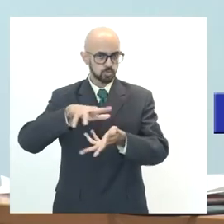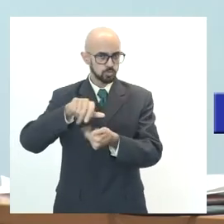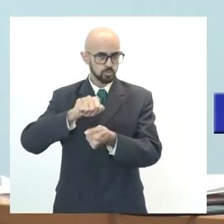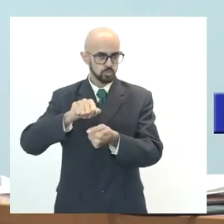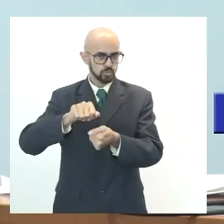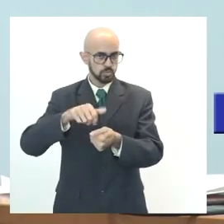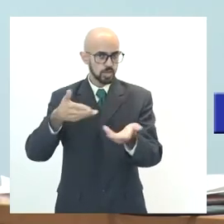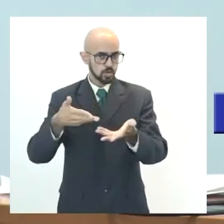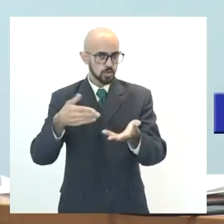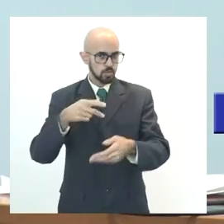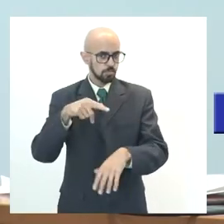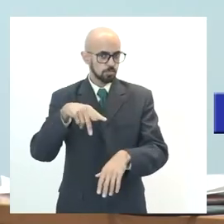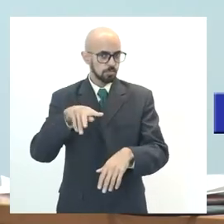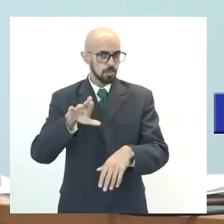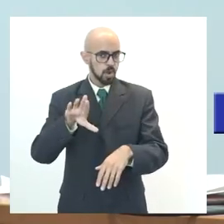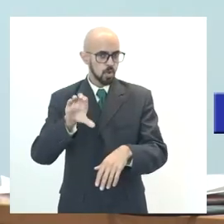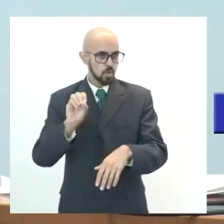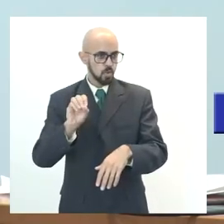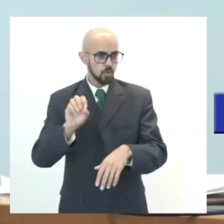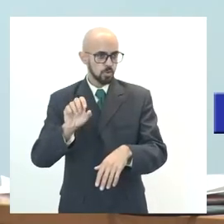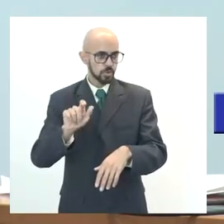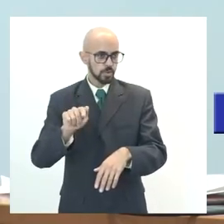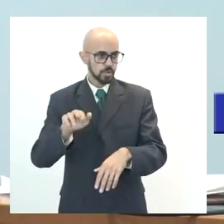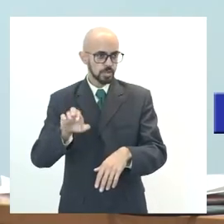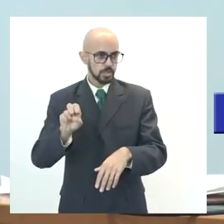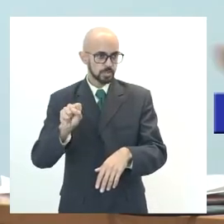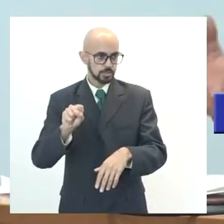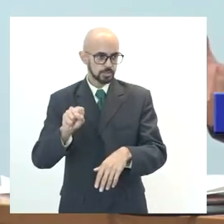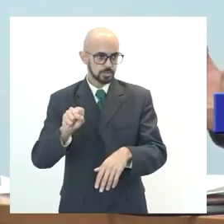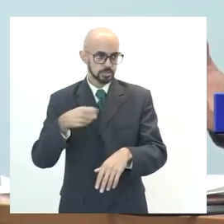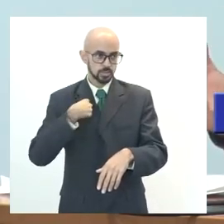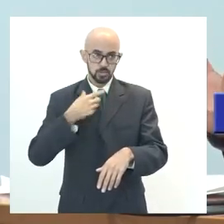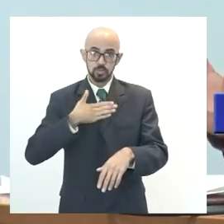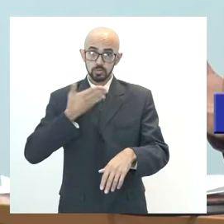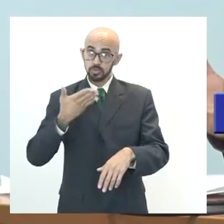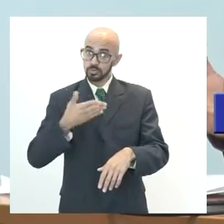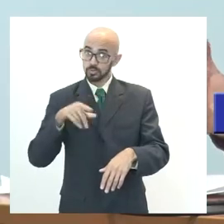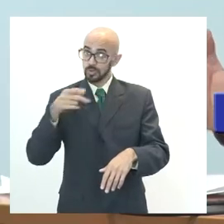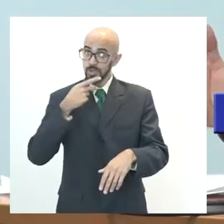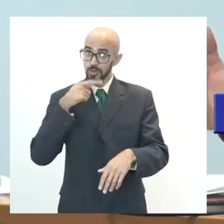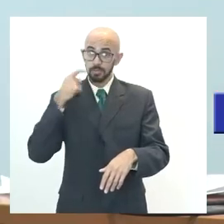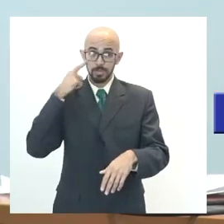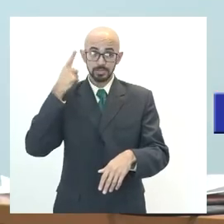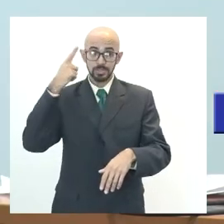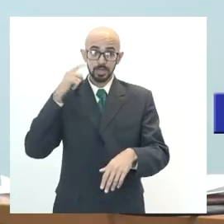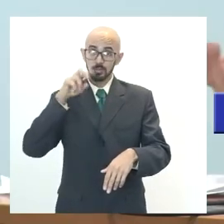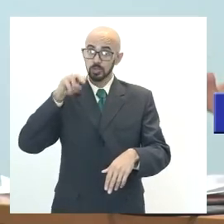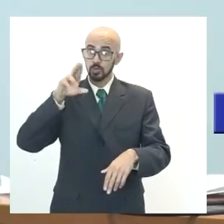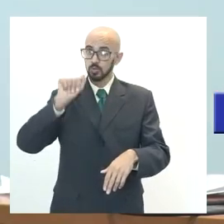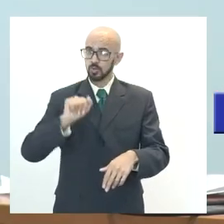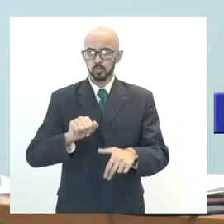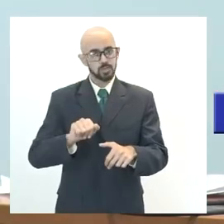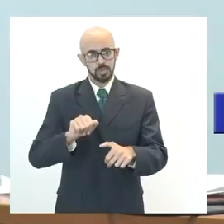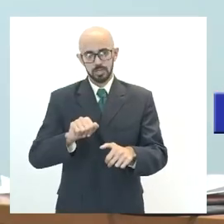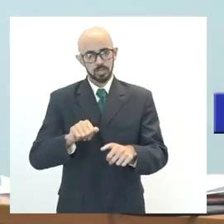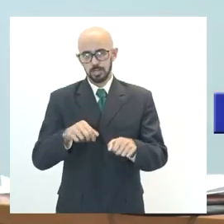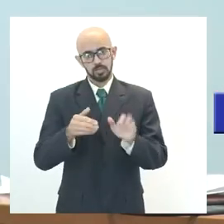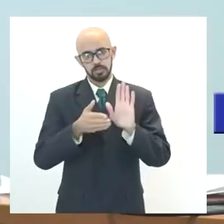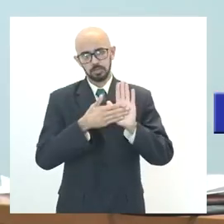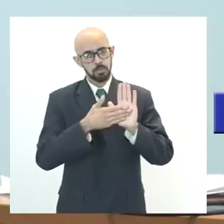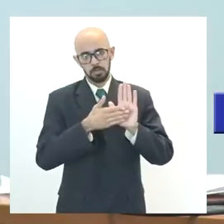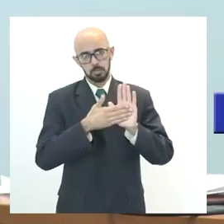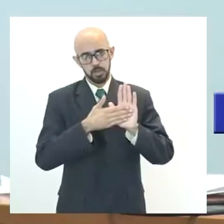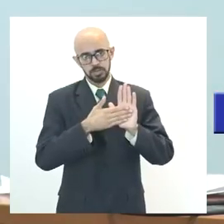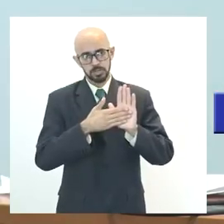Paulo Guedes mandou né ficar surpreso eu imaginava que o Paulo Guedes quer fazer a proposta dessa porque todas vem no sentido de